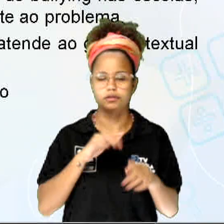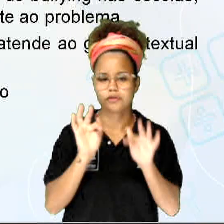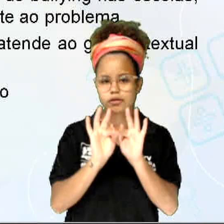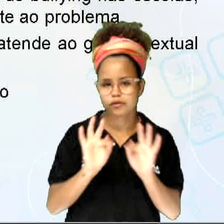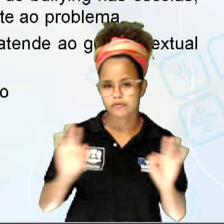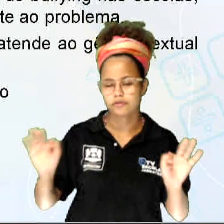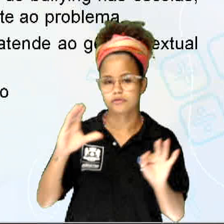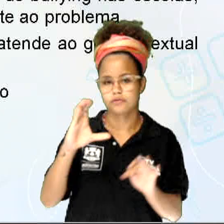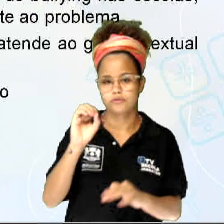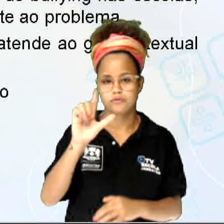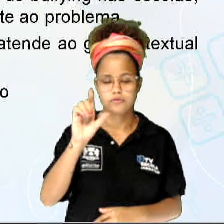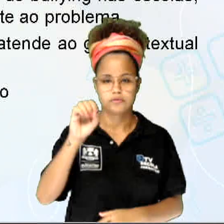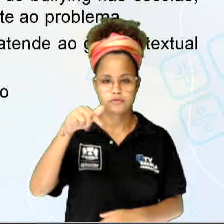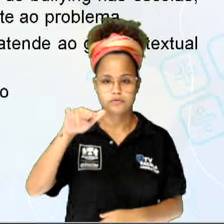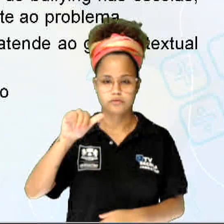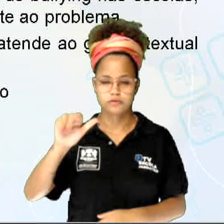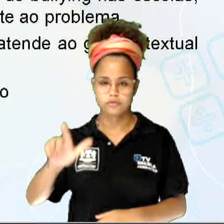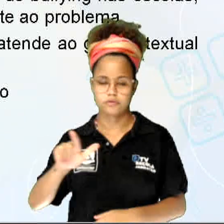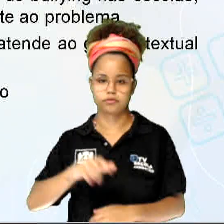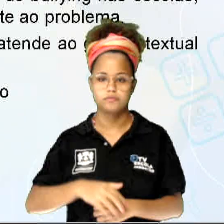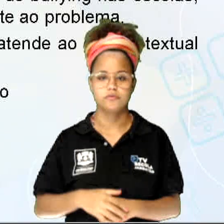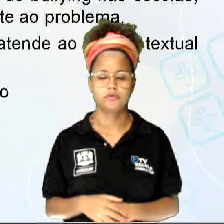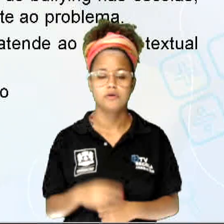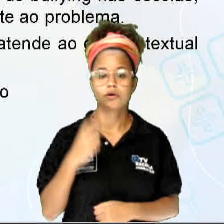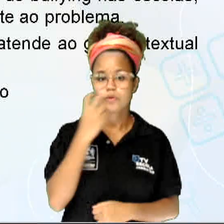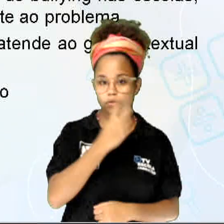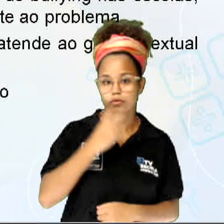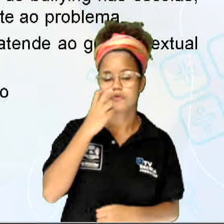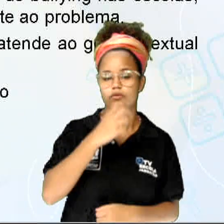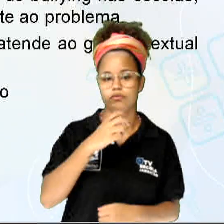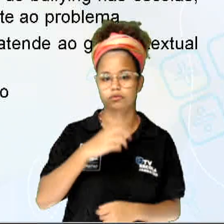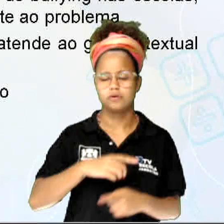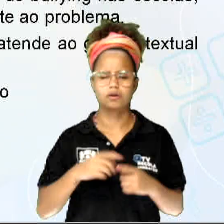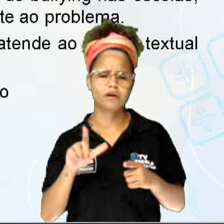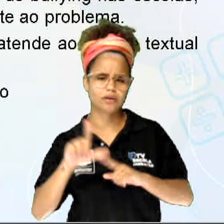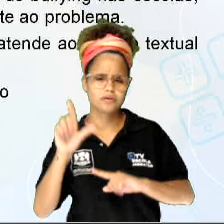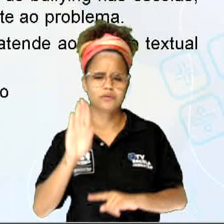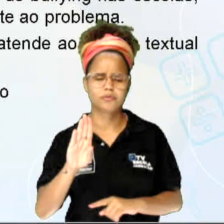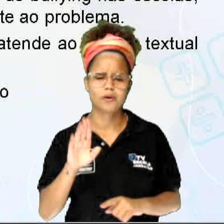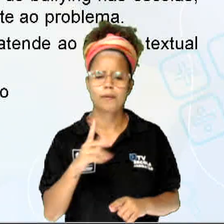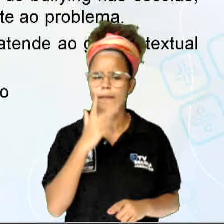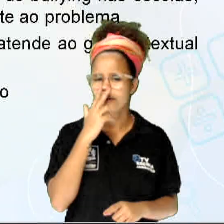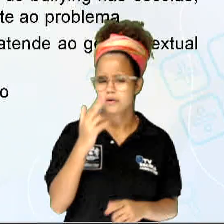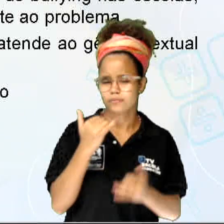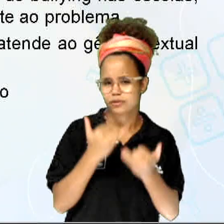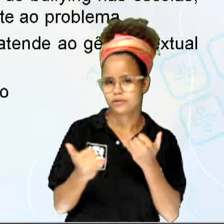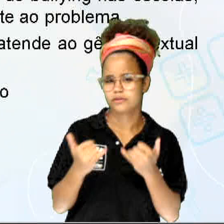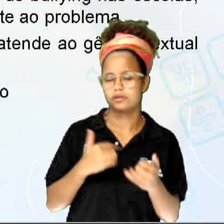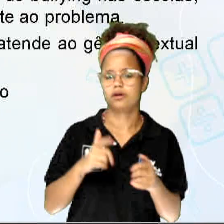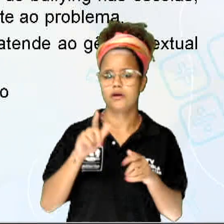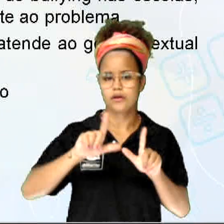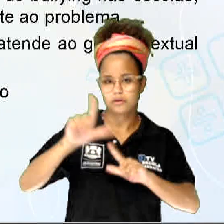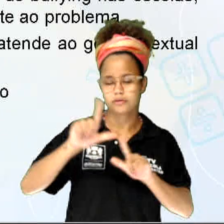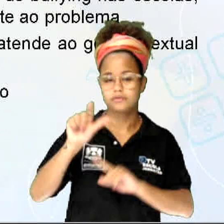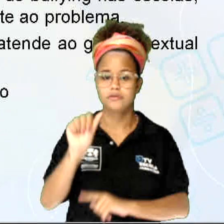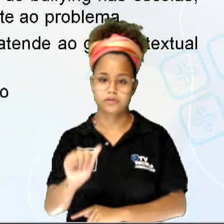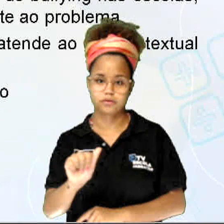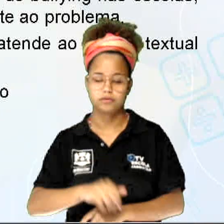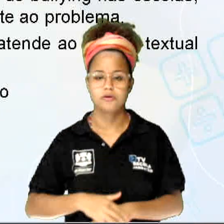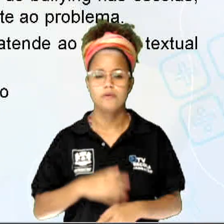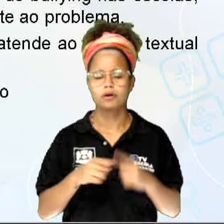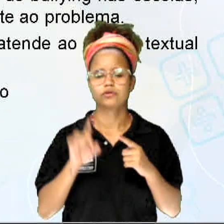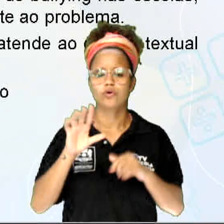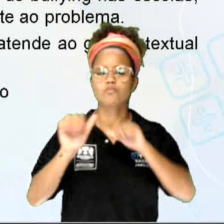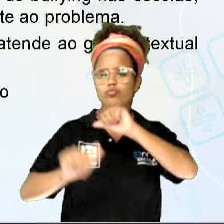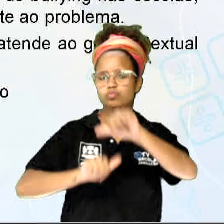da oralidade. Então esse item B, ele meio que dá a mesma ideia do item A, ele só mudou a nomenclatura. Na primeira